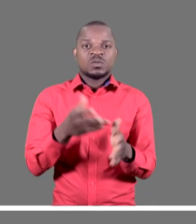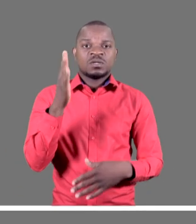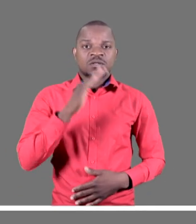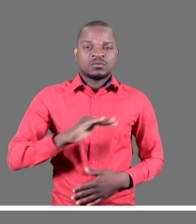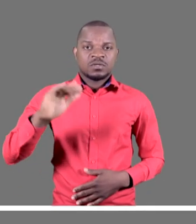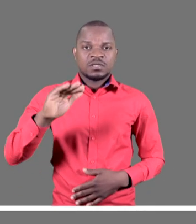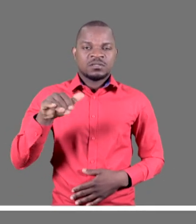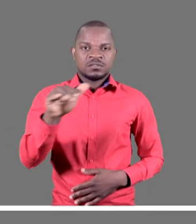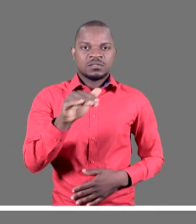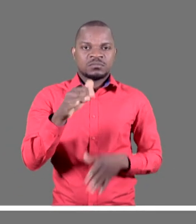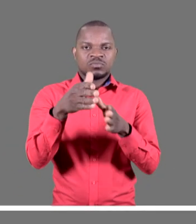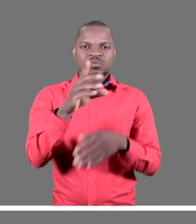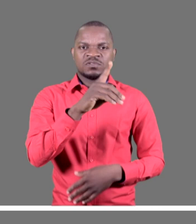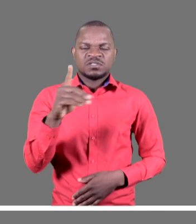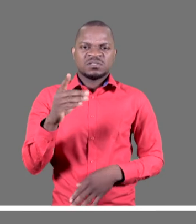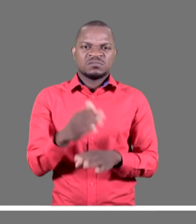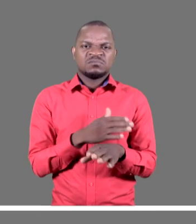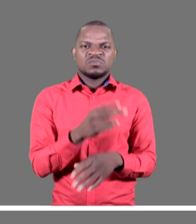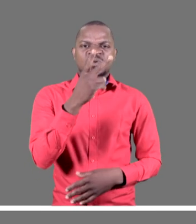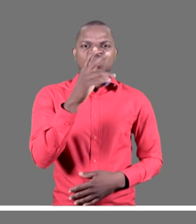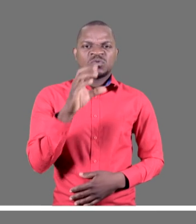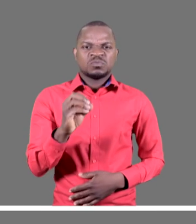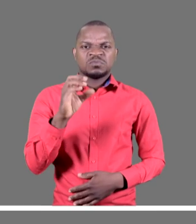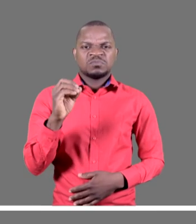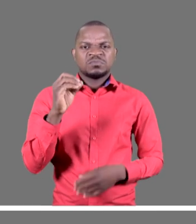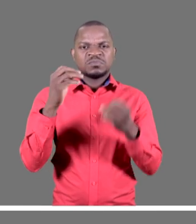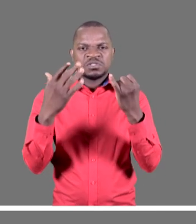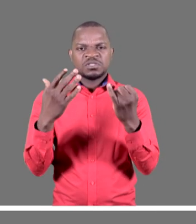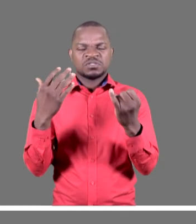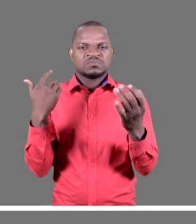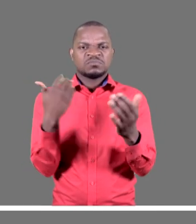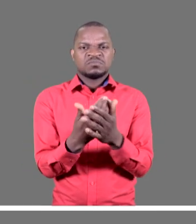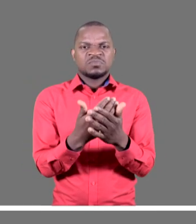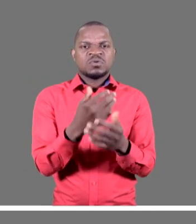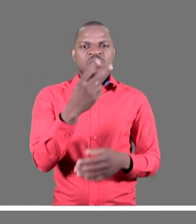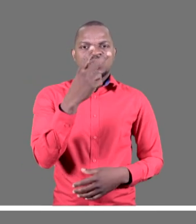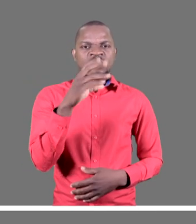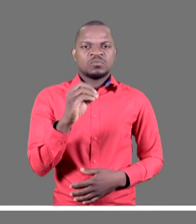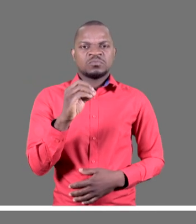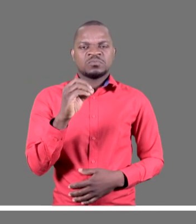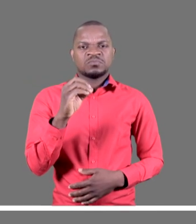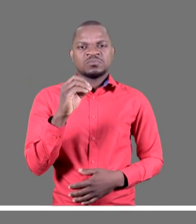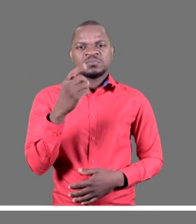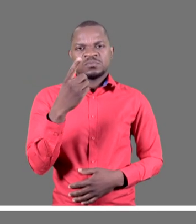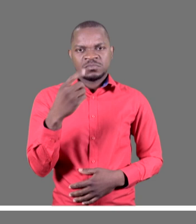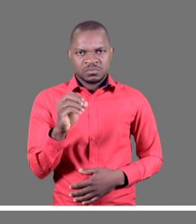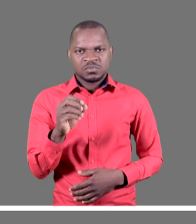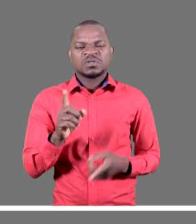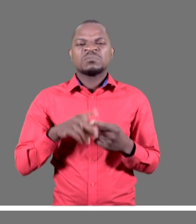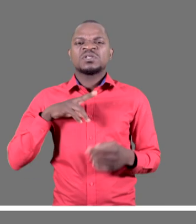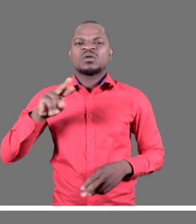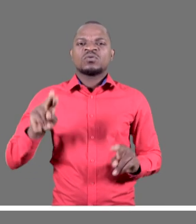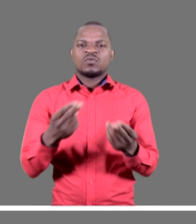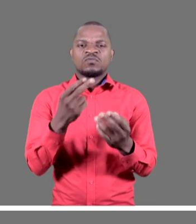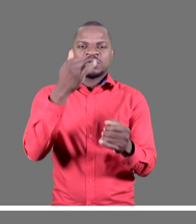deficiência 2006-2010, seja o outro que está a terminar agora em 2012 ou terminou em 2019. Se